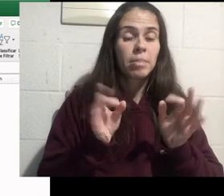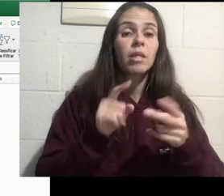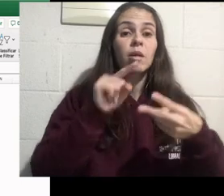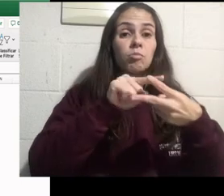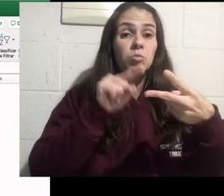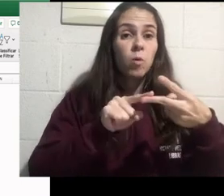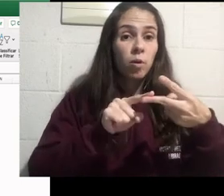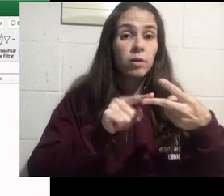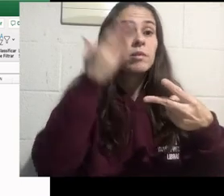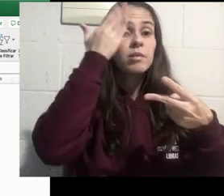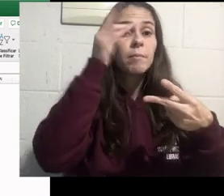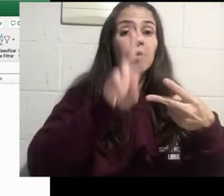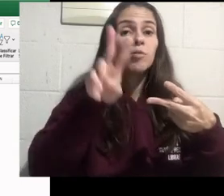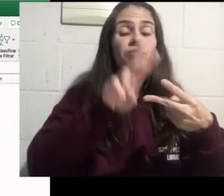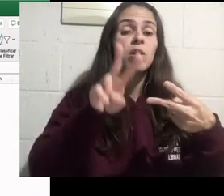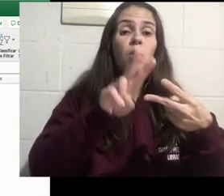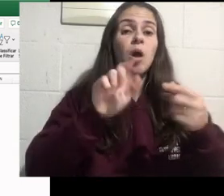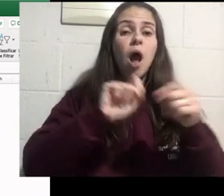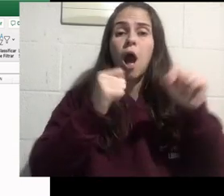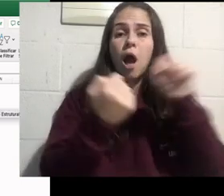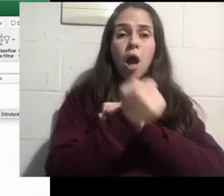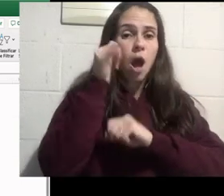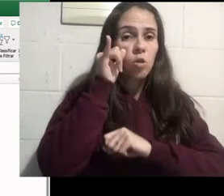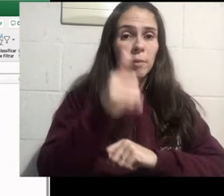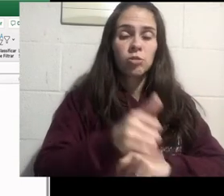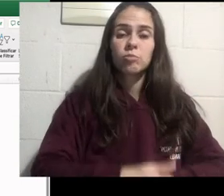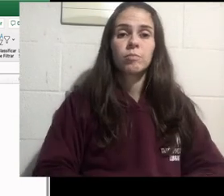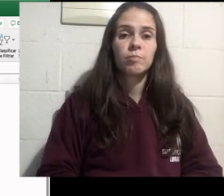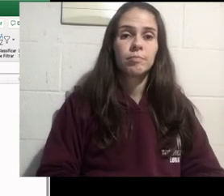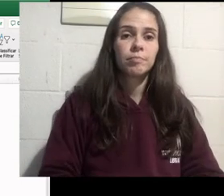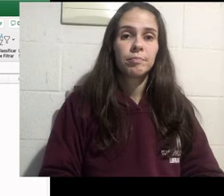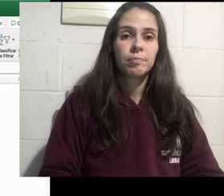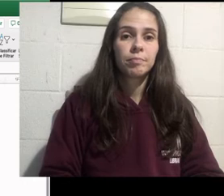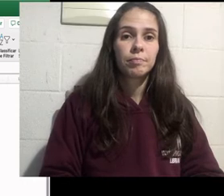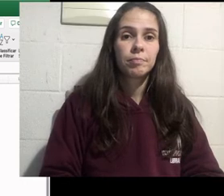definindo esses dois, automaticamente ela já vai ajustar aqui.